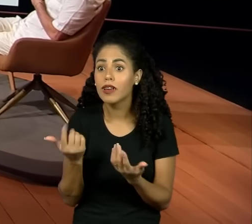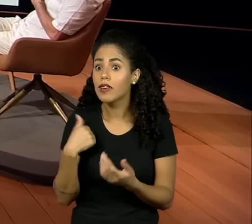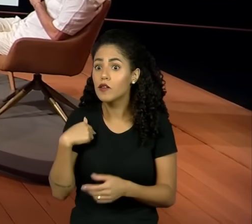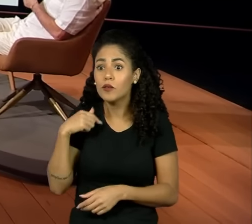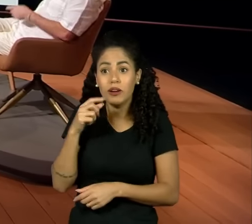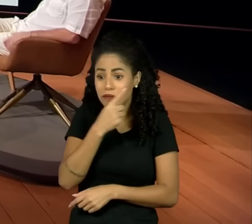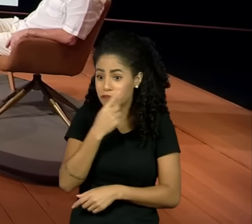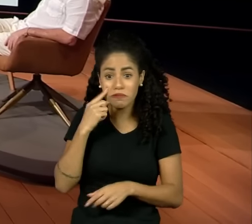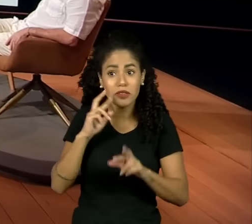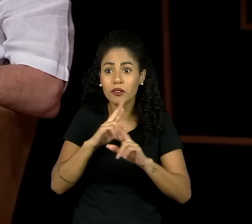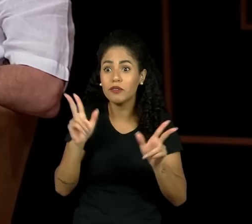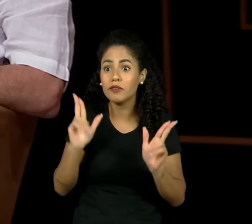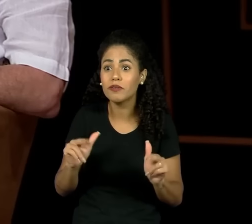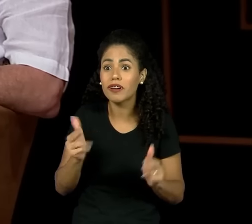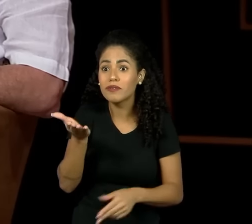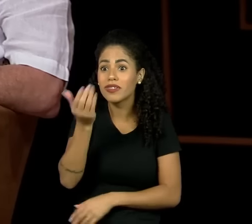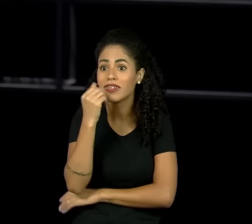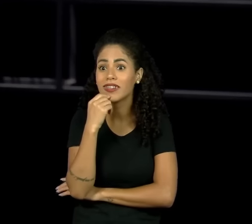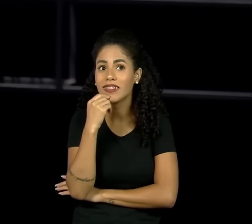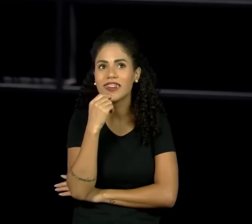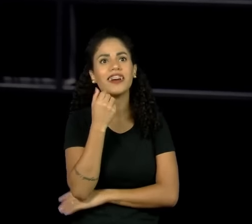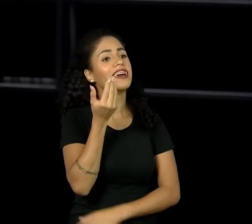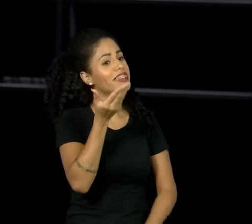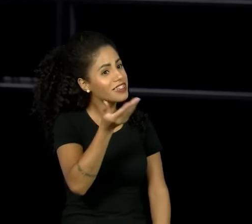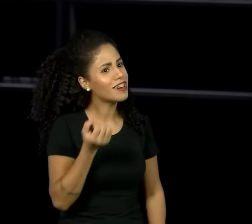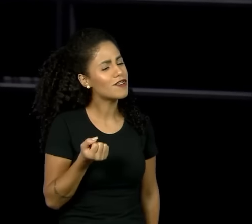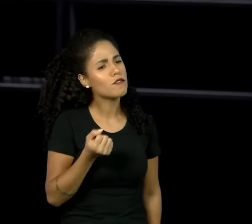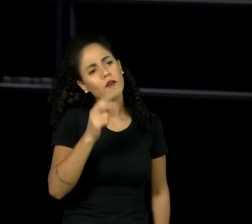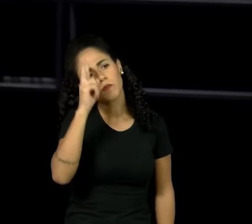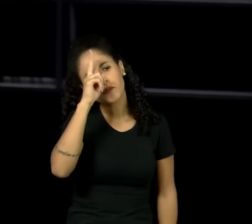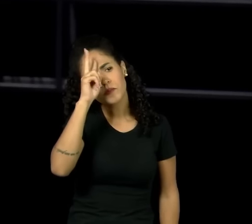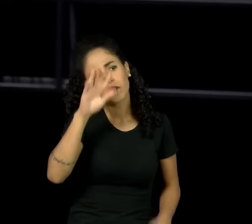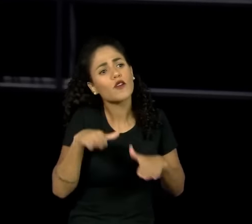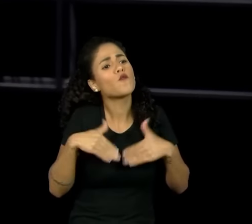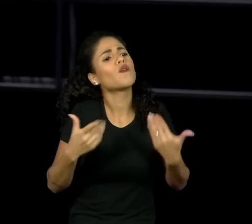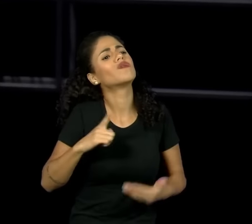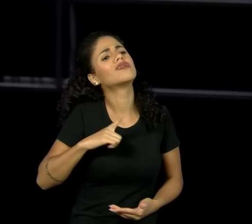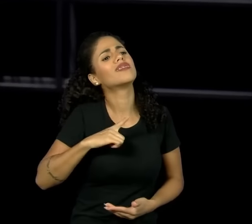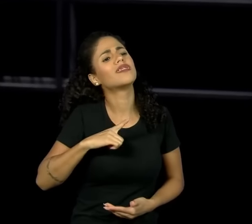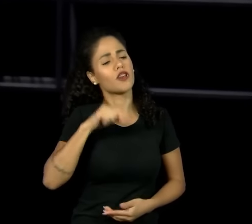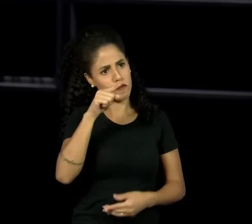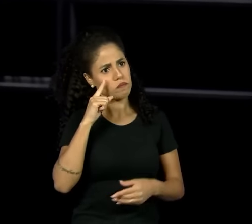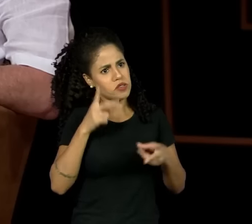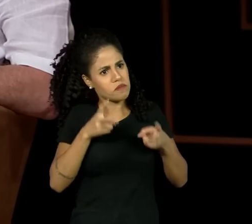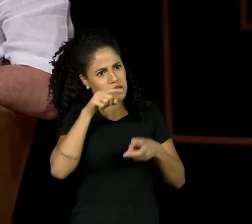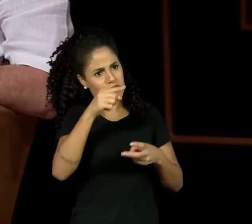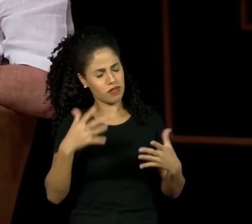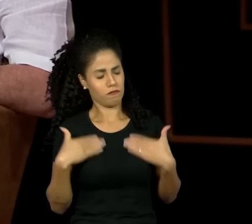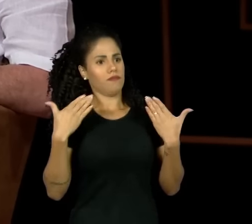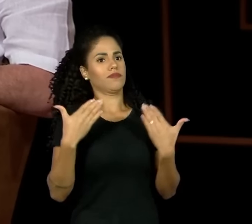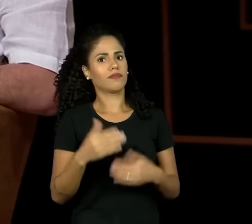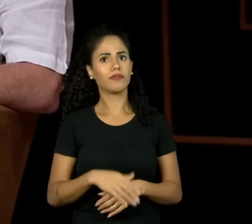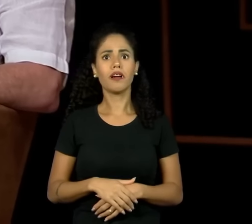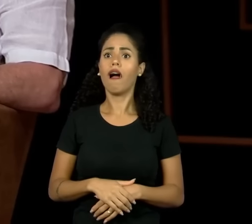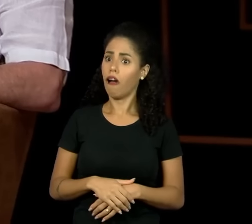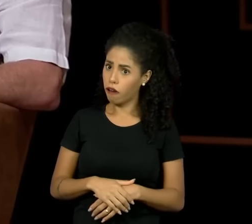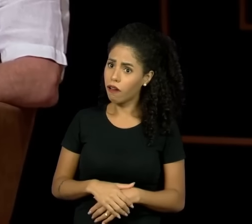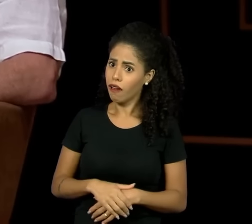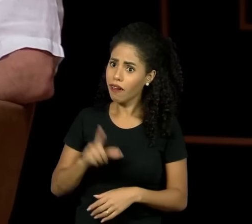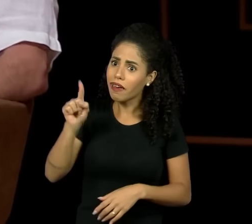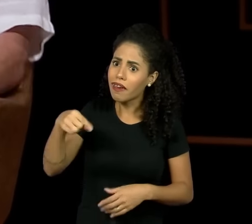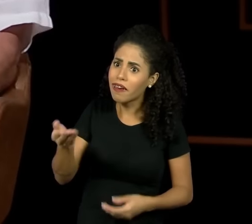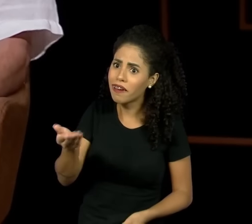vi isso a gente ia te perguntar exatamente isso que lembranças você tem você tomou um susto ali é não não